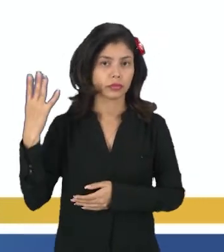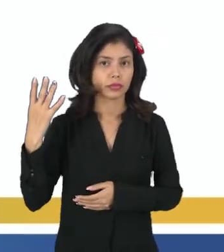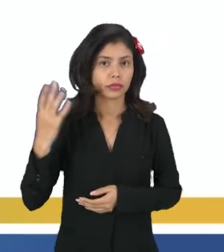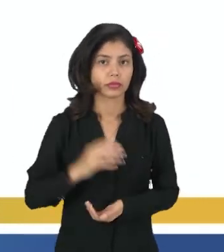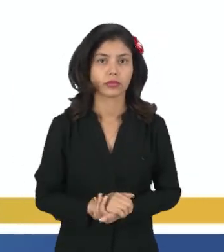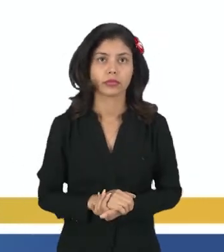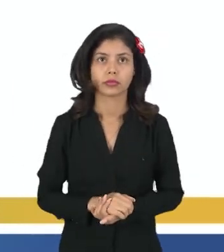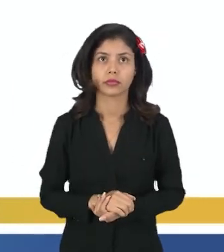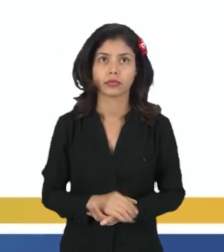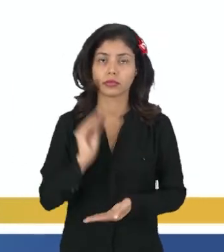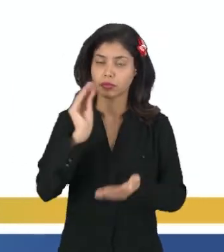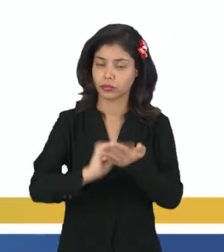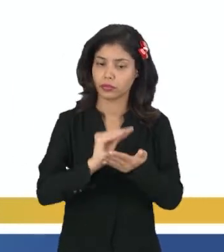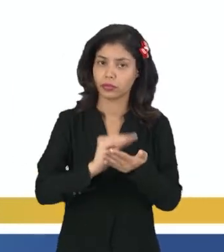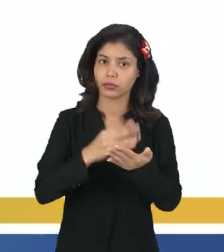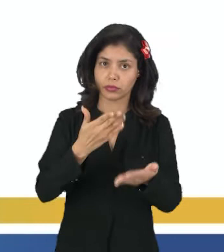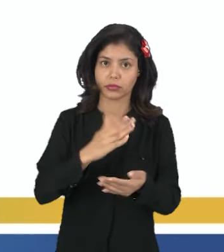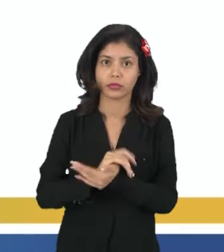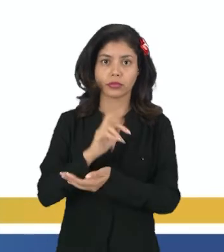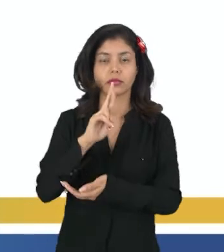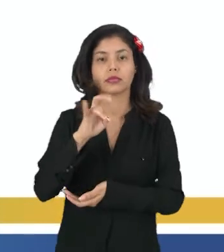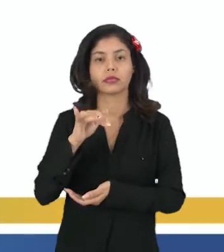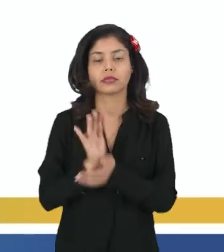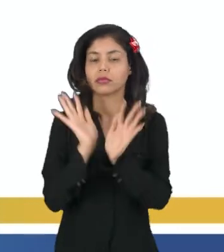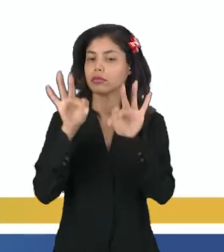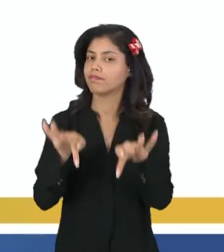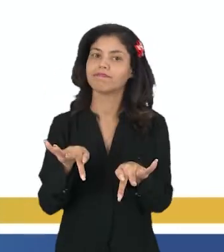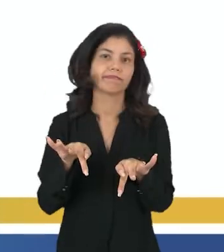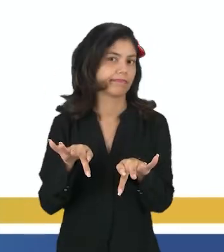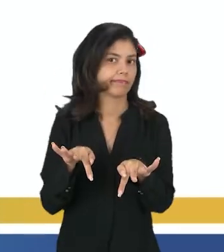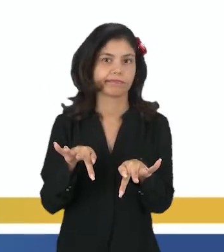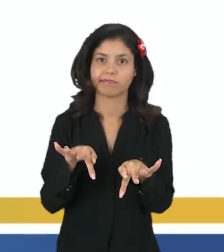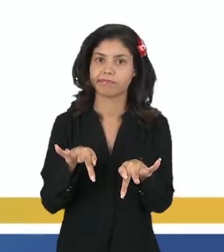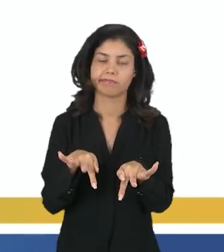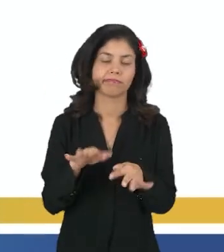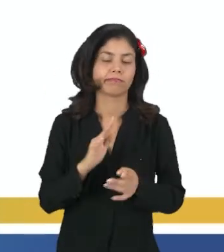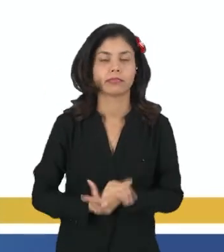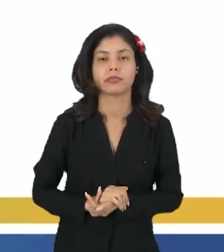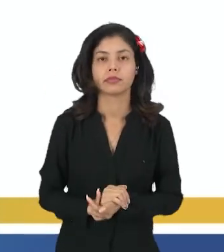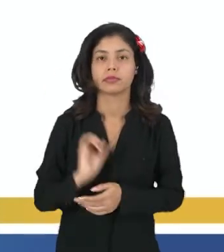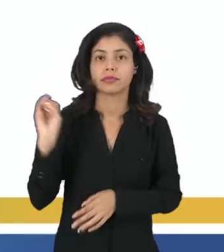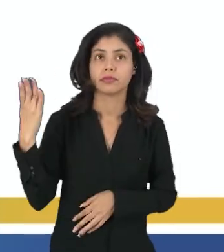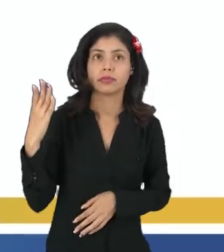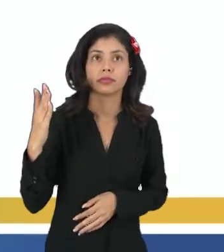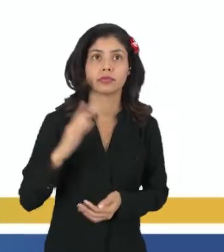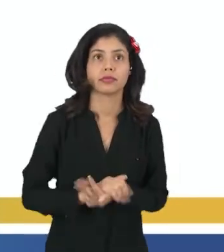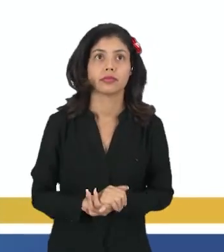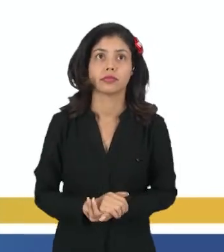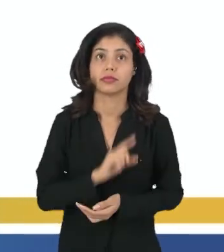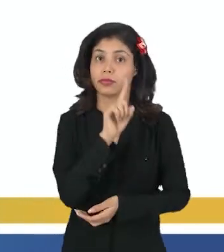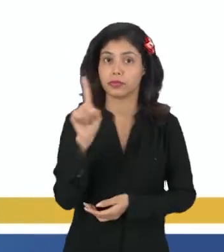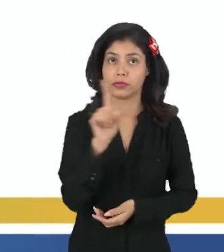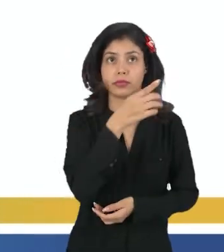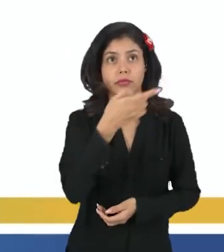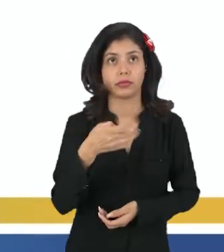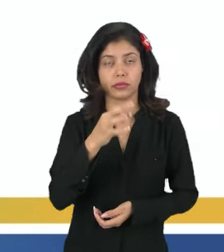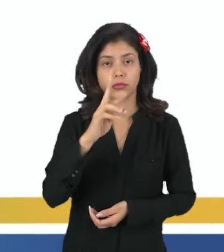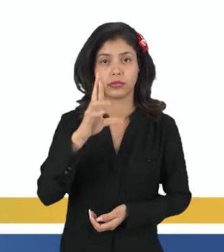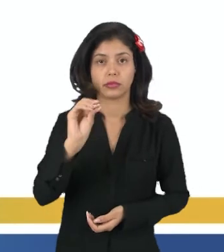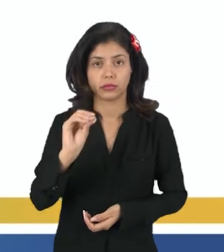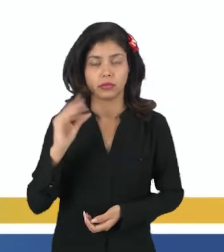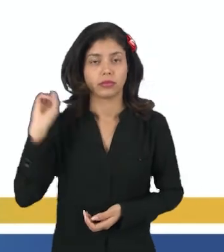caso restos a visão nunca vai ter sim então quando isso acontece nós chamamos eles de decimal não exato